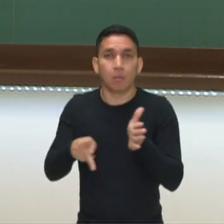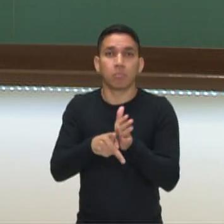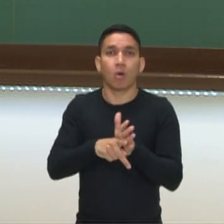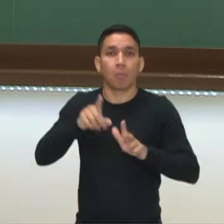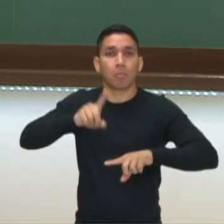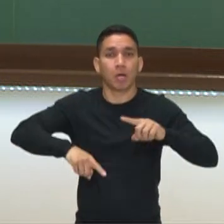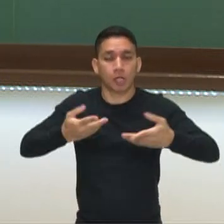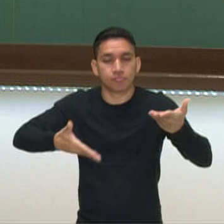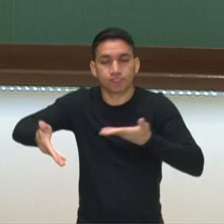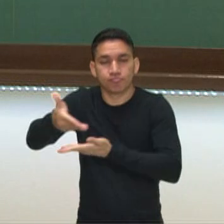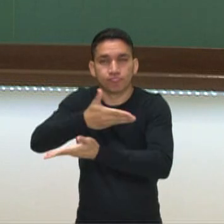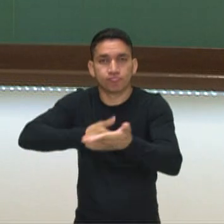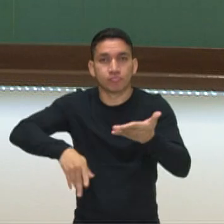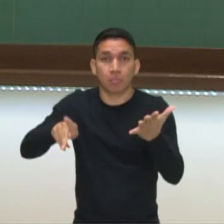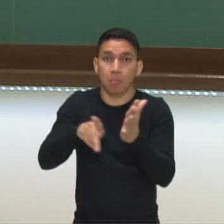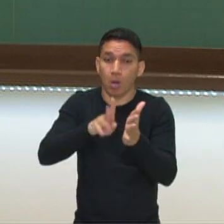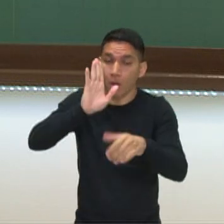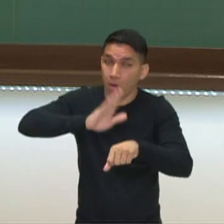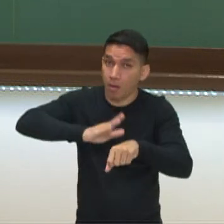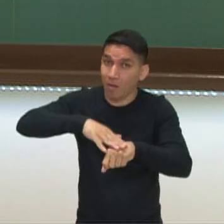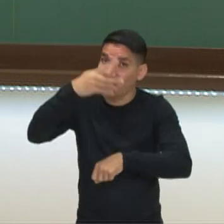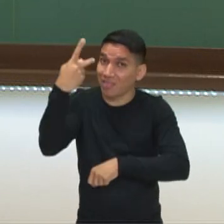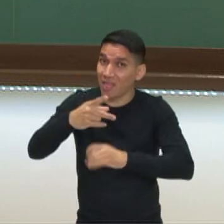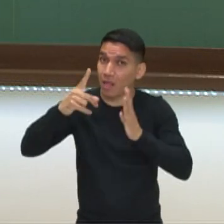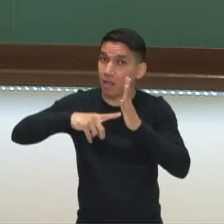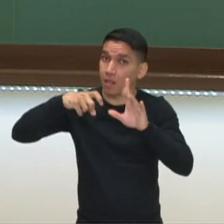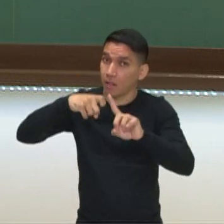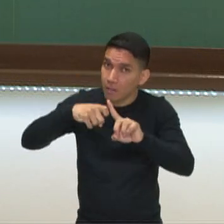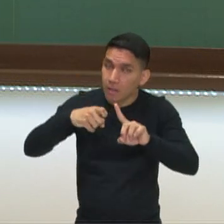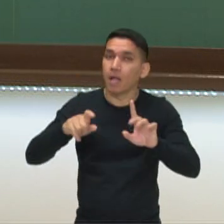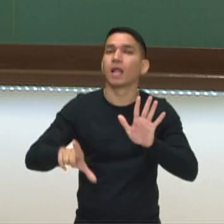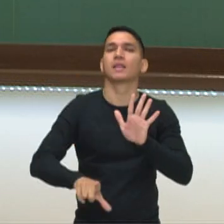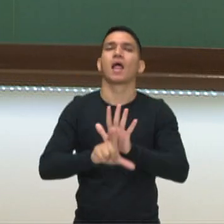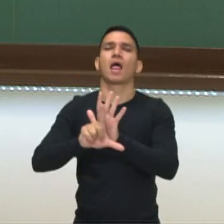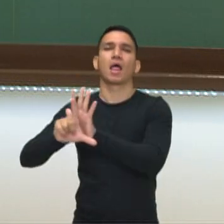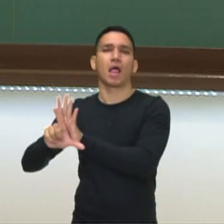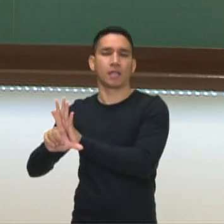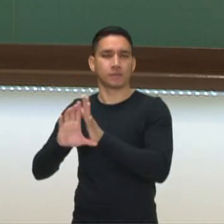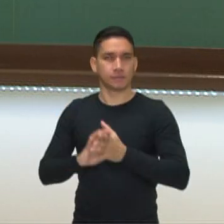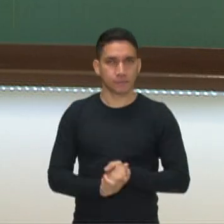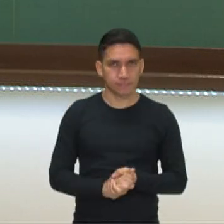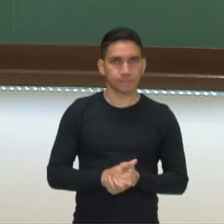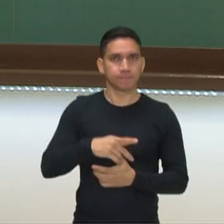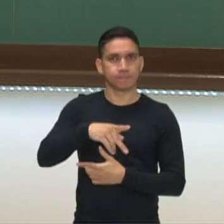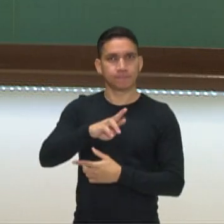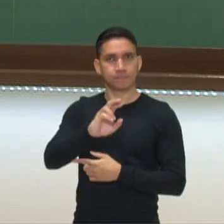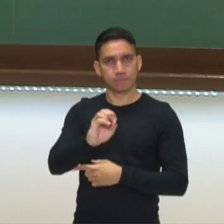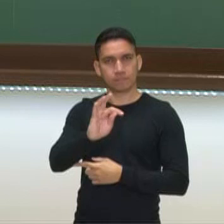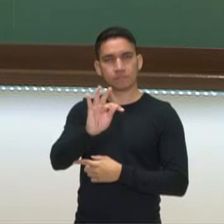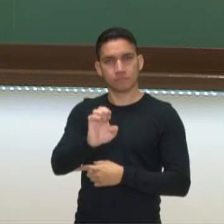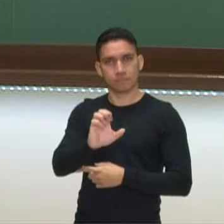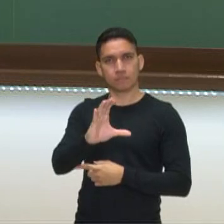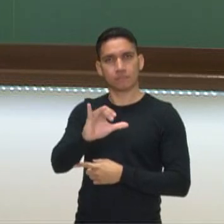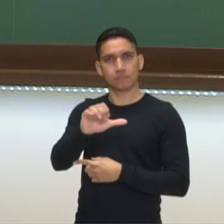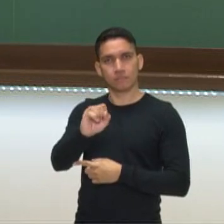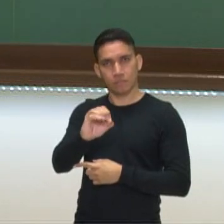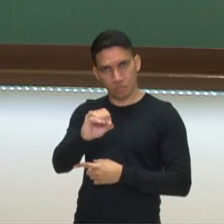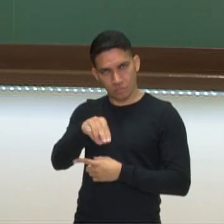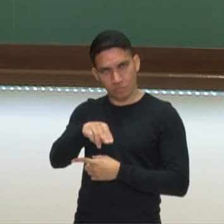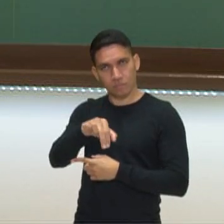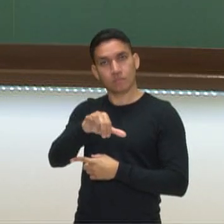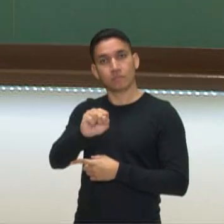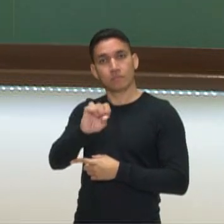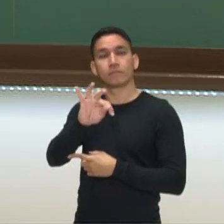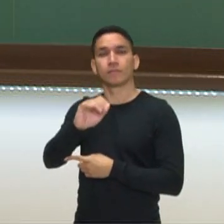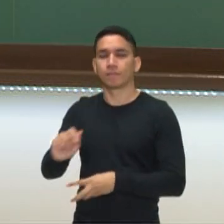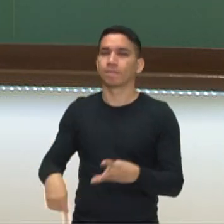produtos ingleses, né, com leis protecionistas. Portugal já se preocupou com o